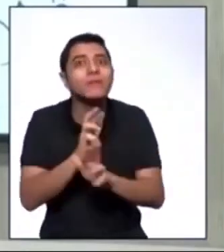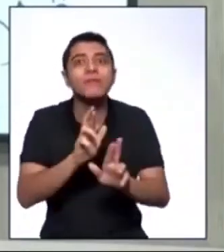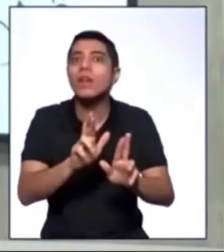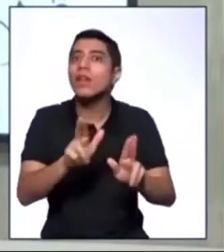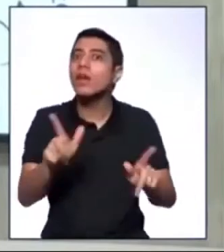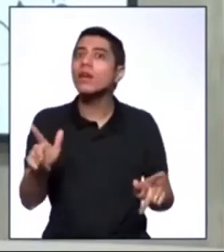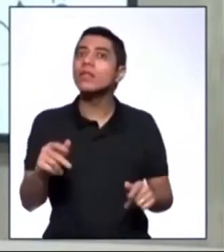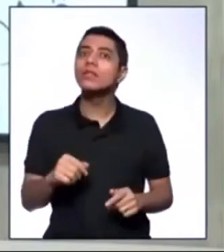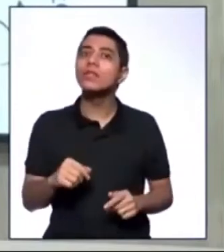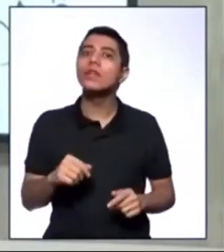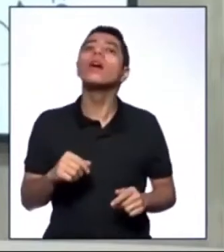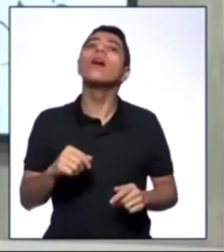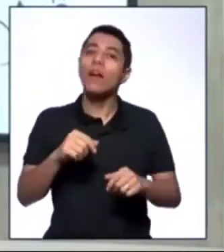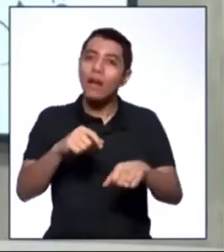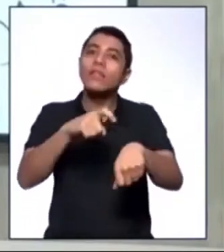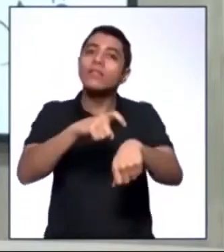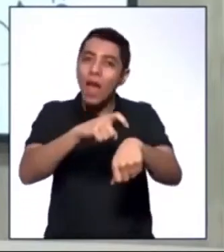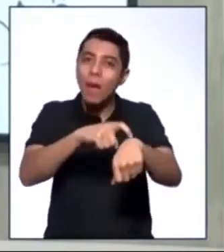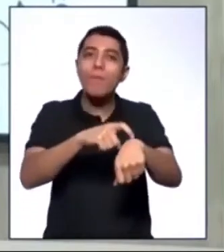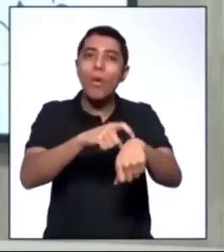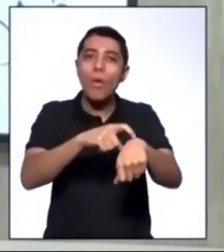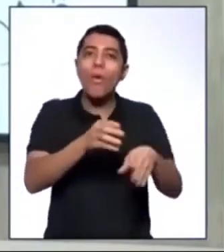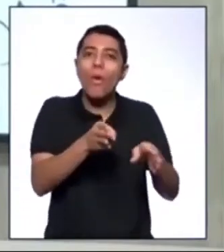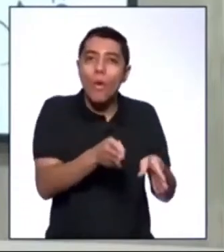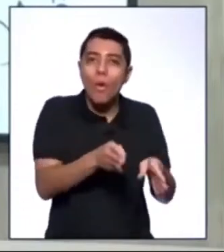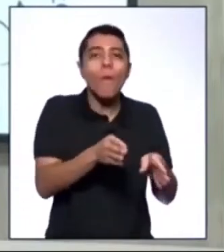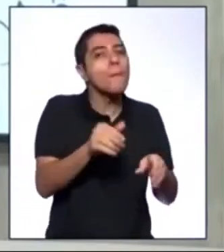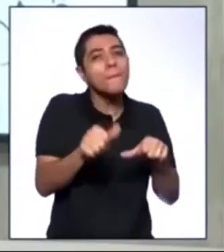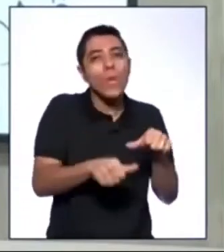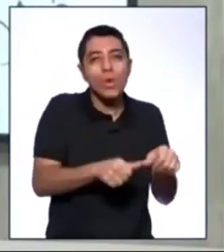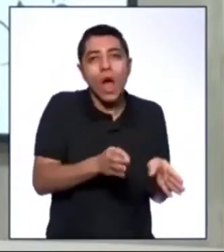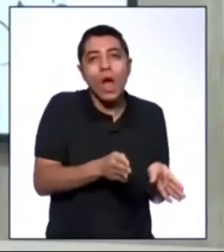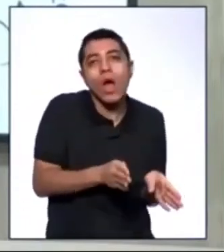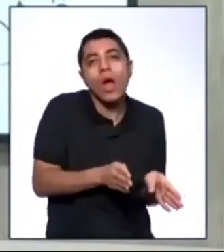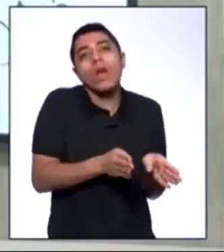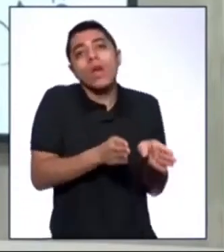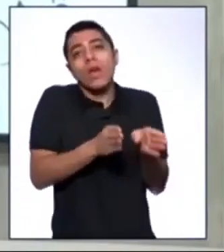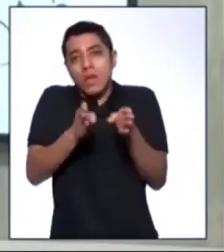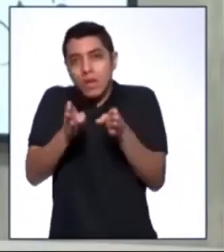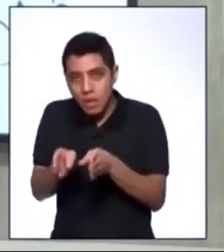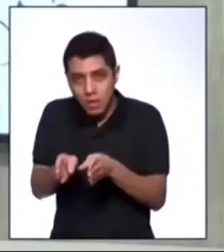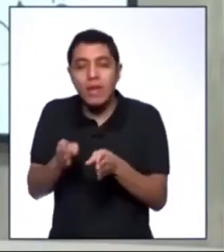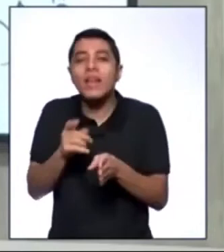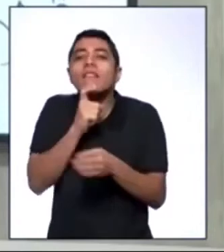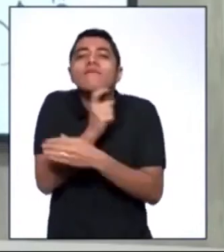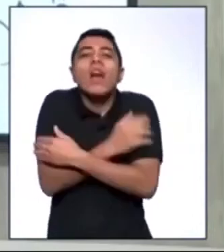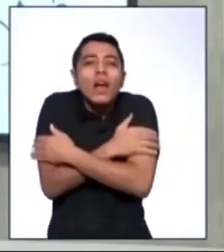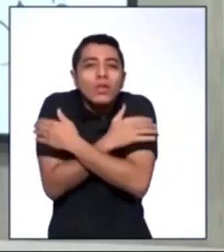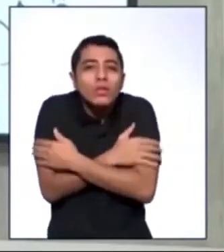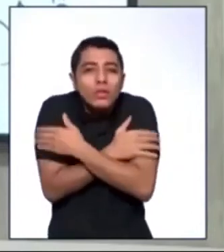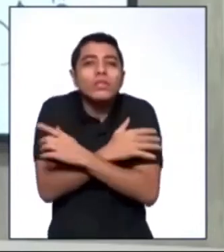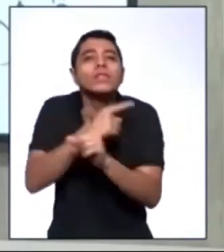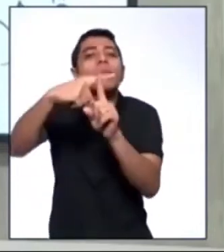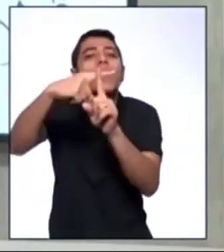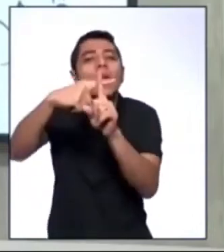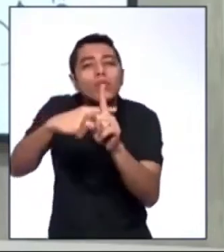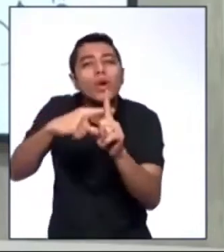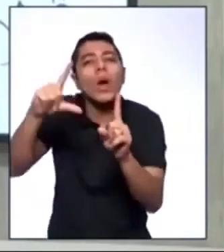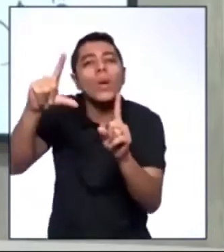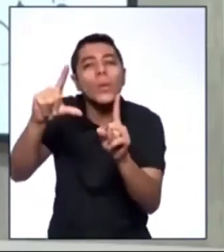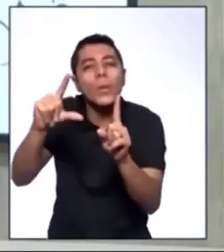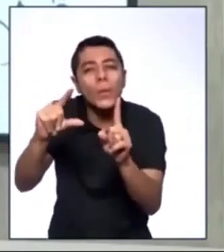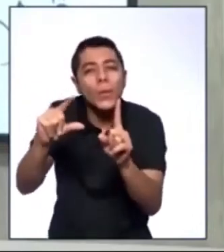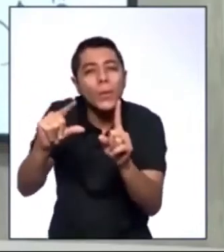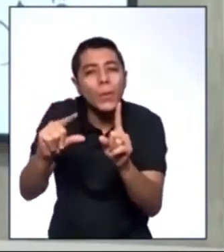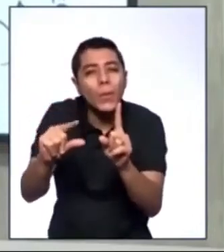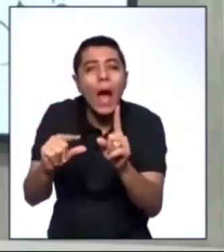o encaixe, a sucessão traz temperaturas mais amenas e menor umidade do ar. Então, o que eu posso